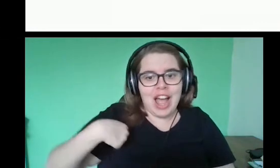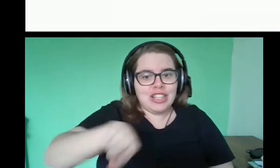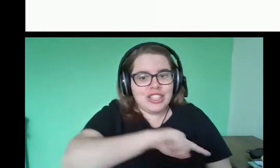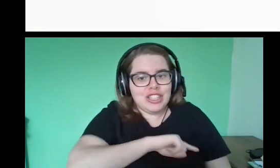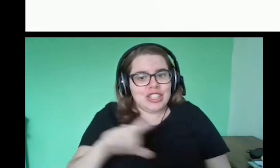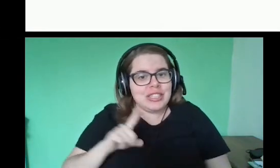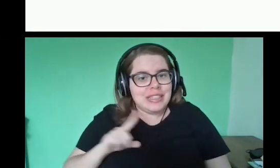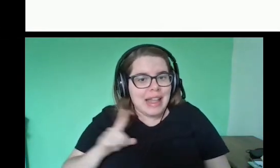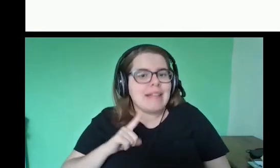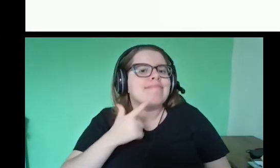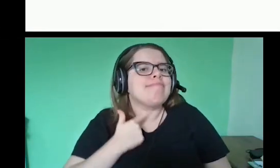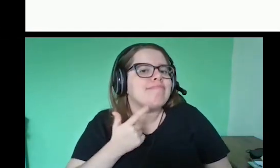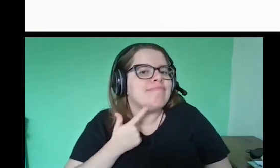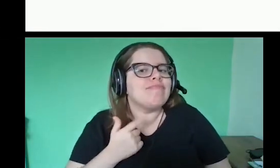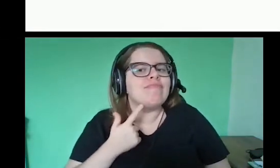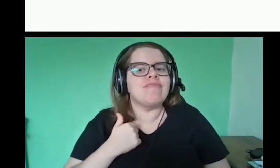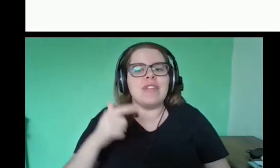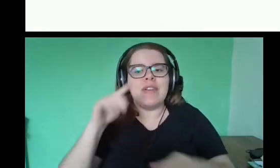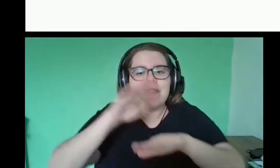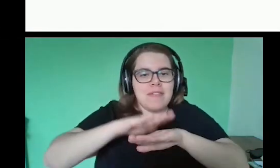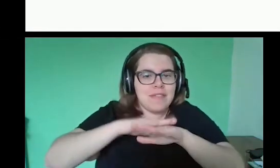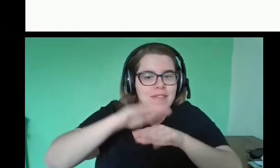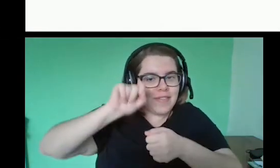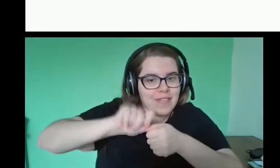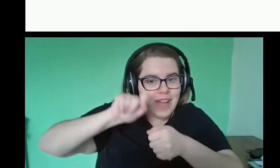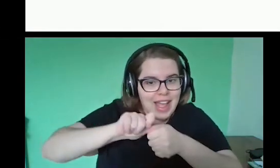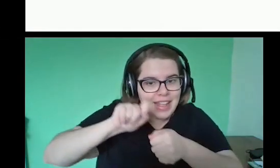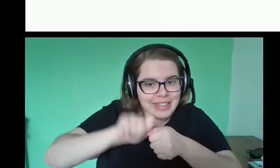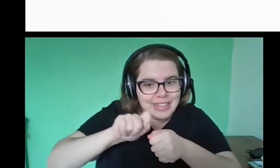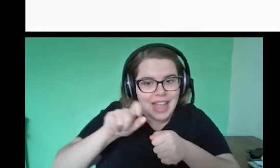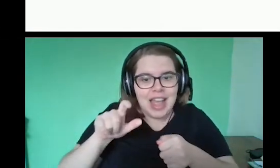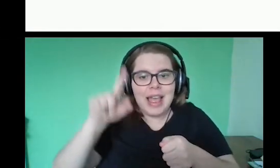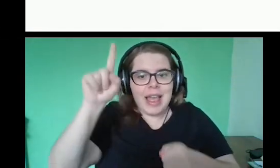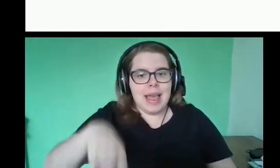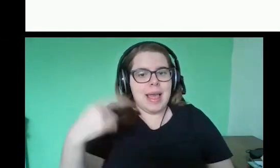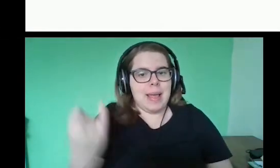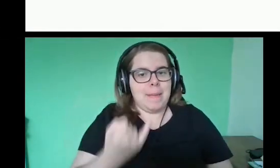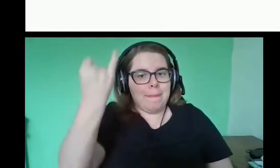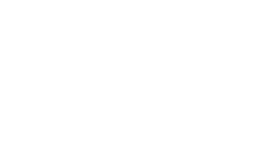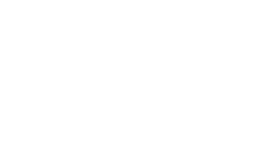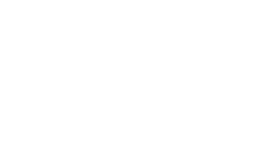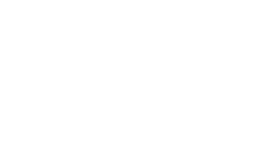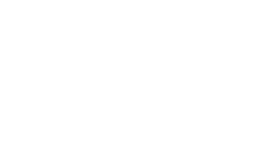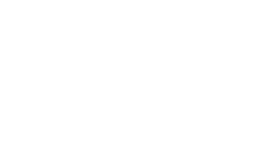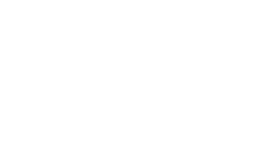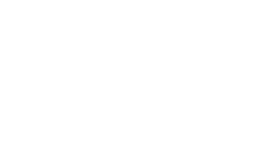intenção, existe desejo, vontade de fazer. Isso também é muito importante.